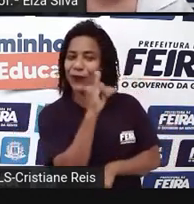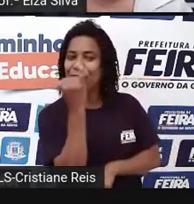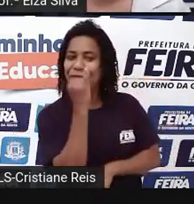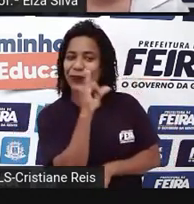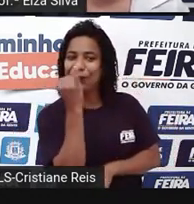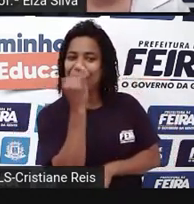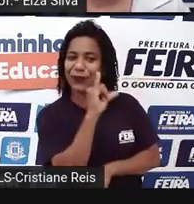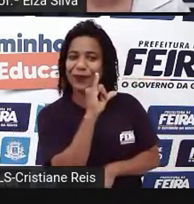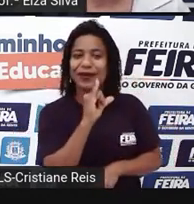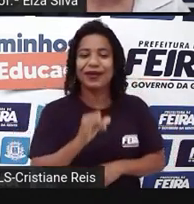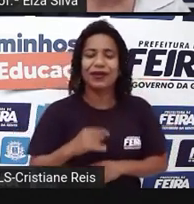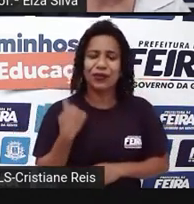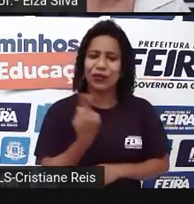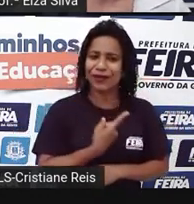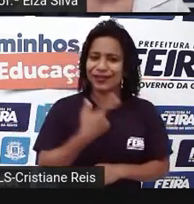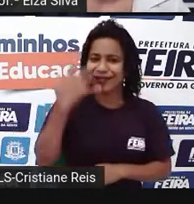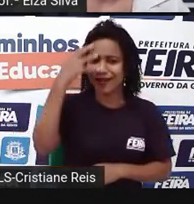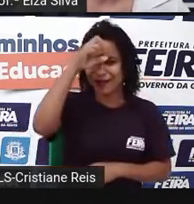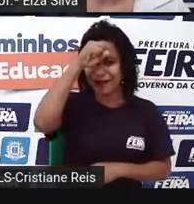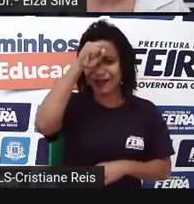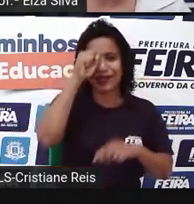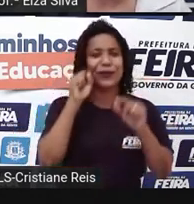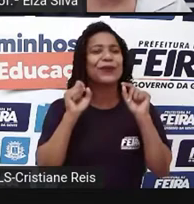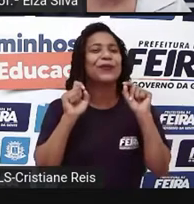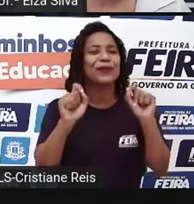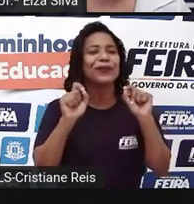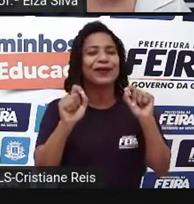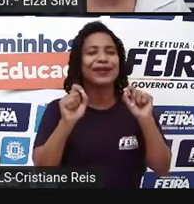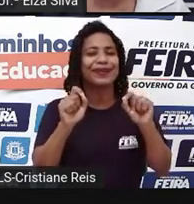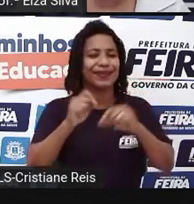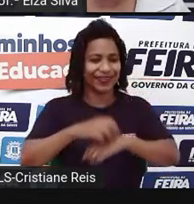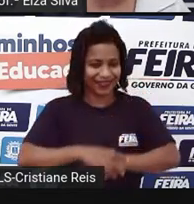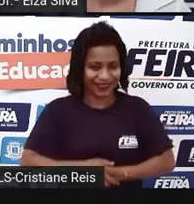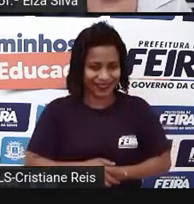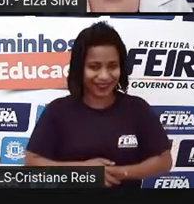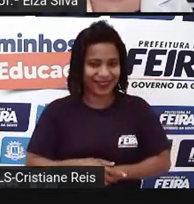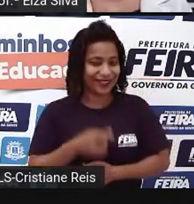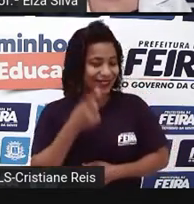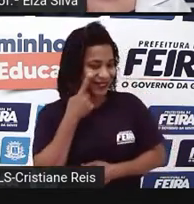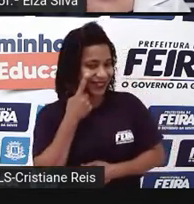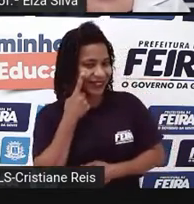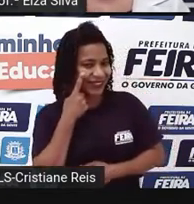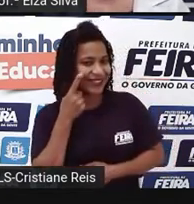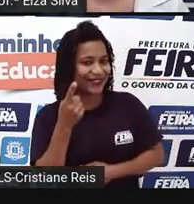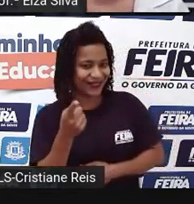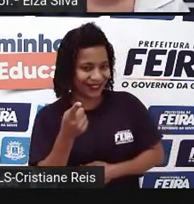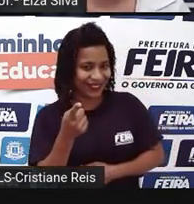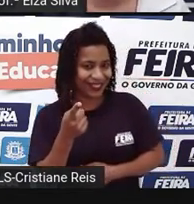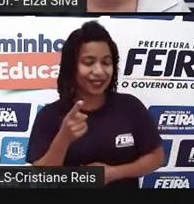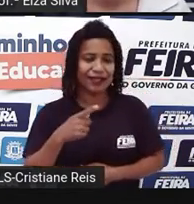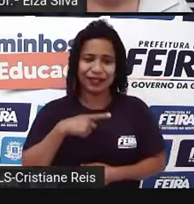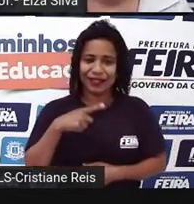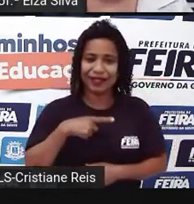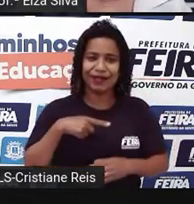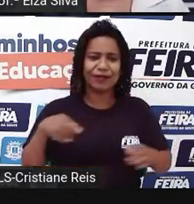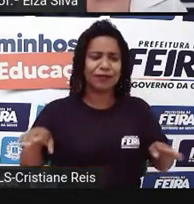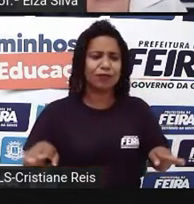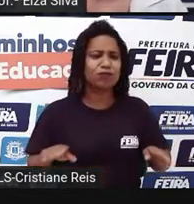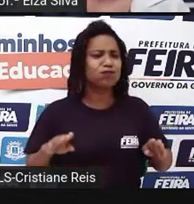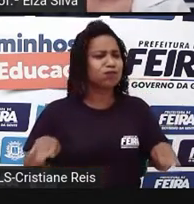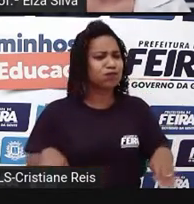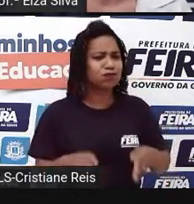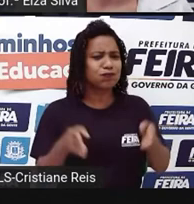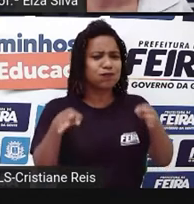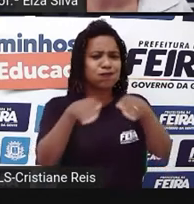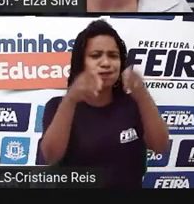pode, né, aprender sobre ela? Primeiro, a gente já observa logo o formato, que ele é cilíndrico. Mas o que é que